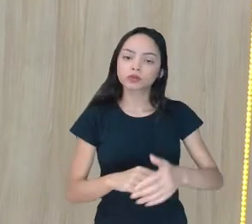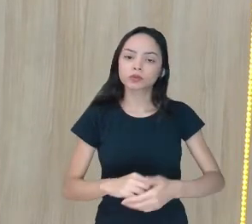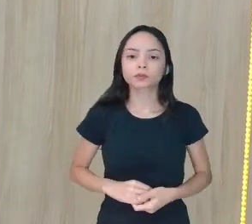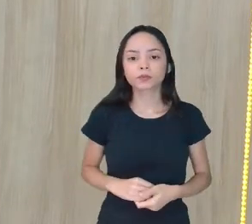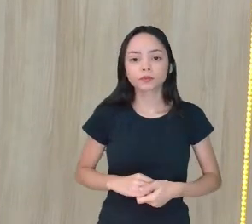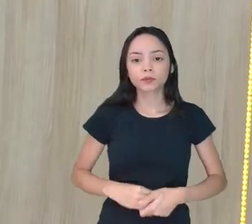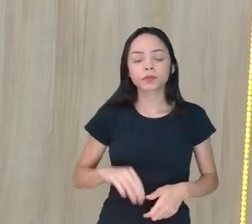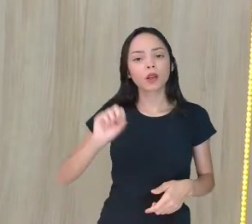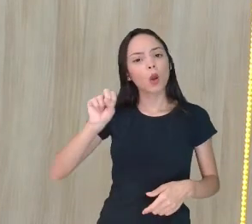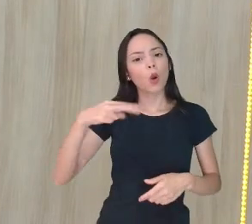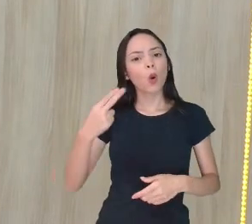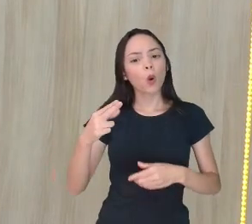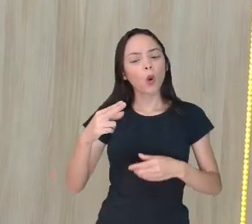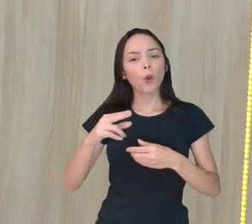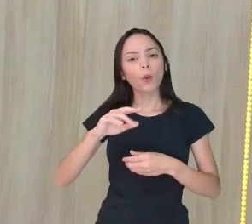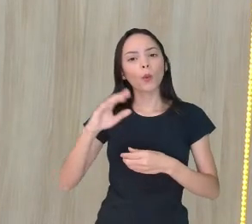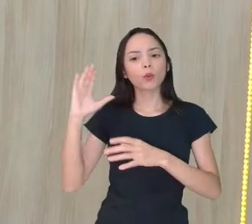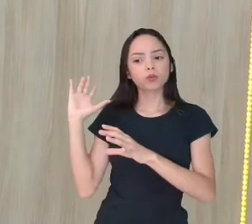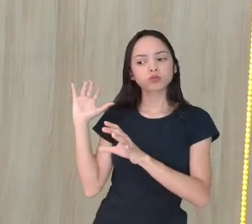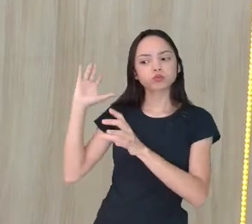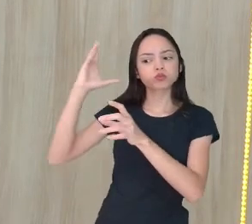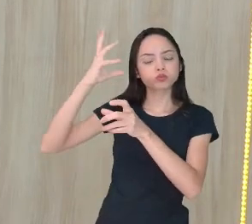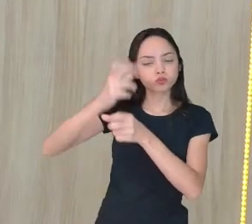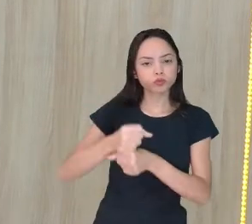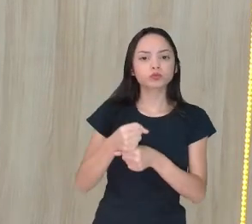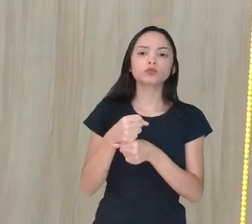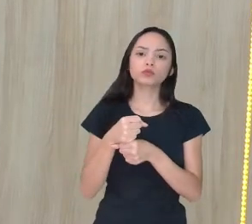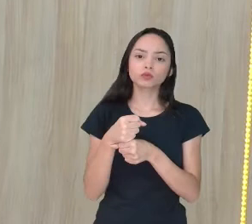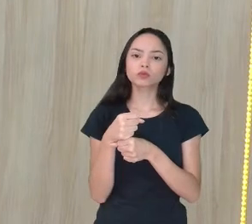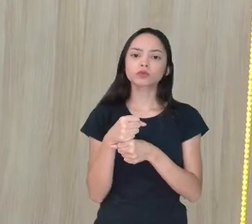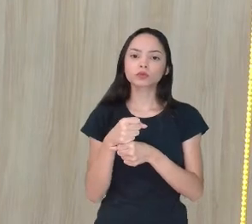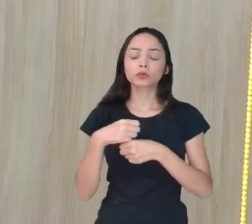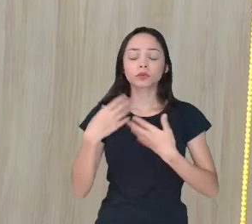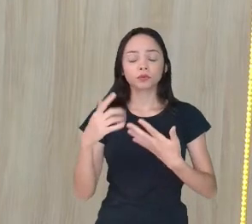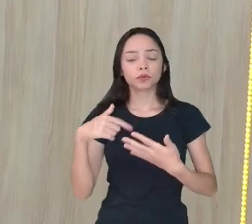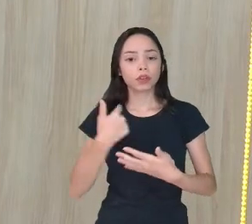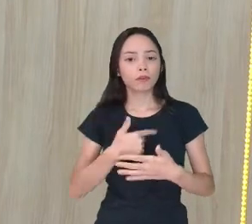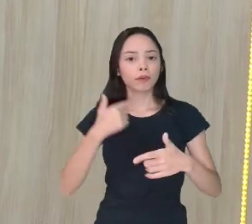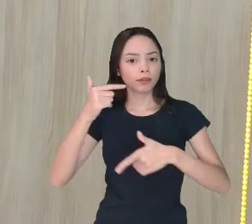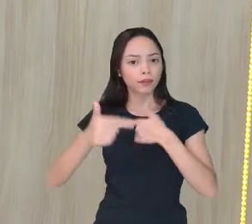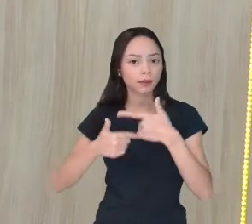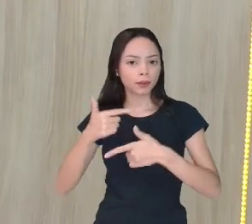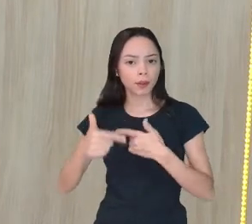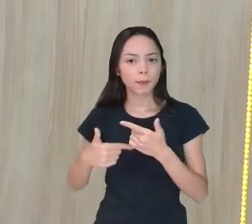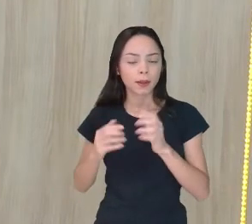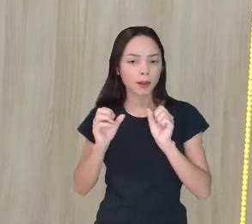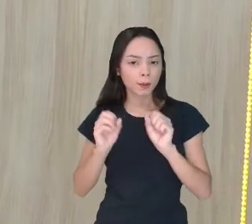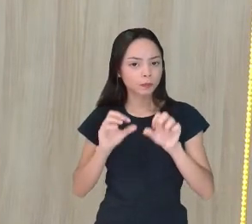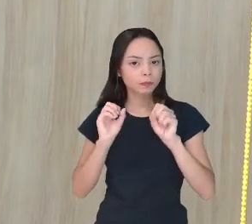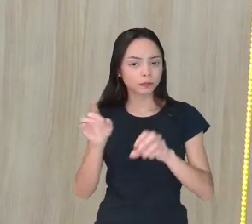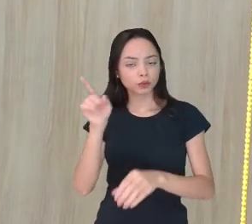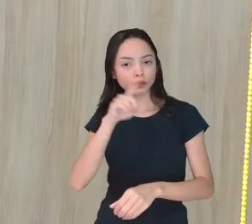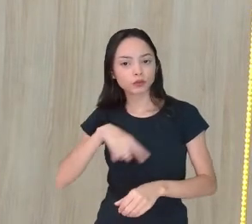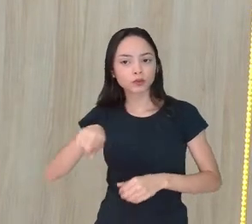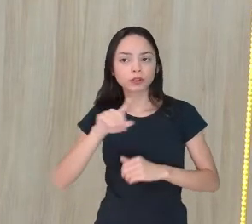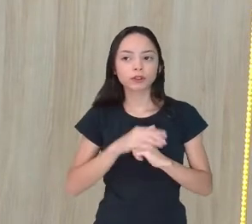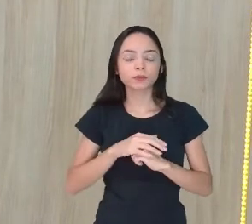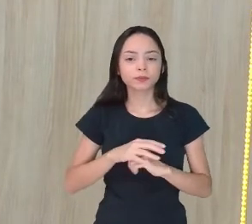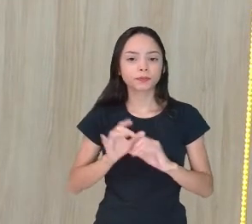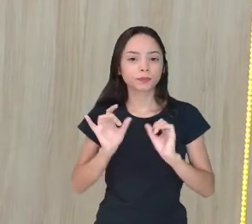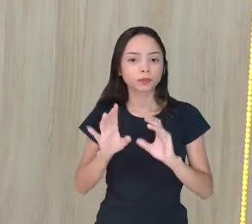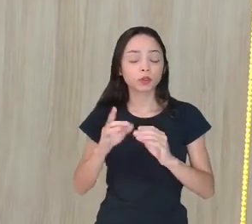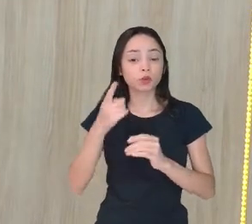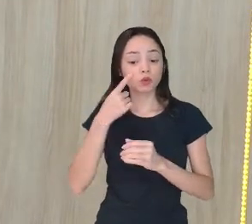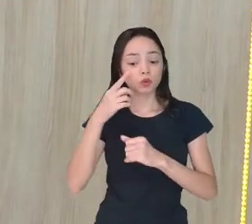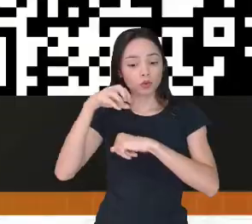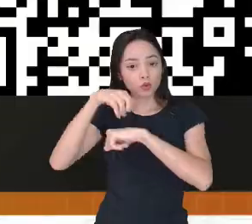já fez isso também no primeiro semestre, com alguns. Então a gente vai trabalhar isso com vocês. No mais, fica aí como